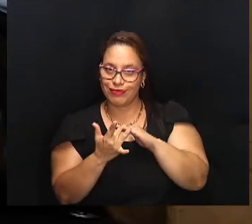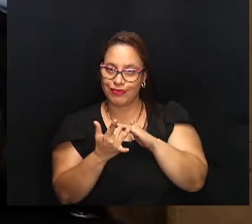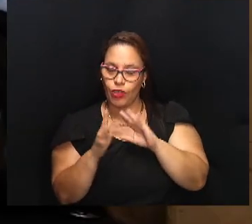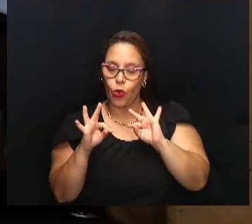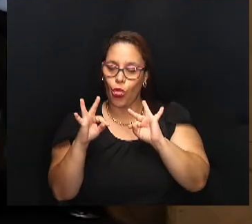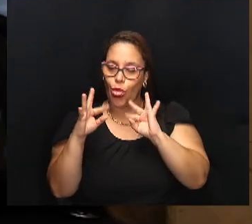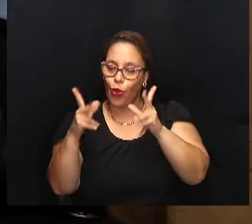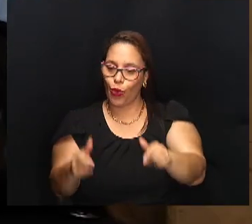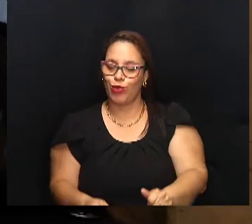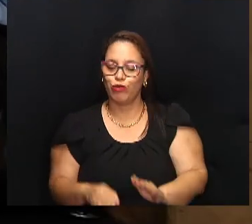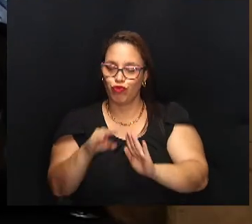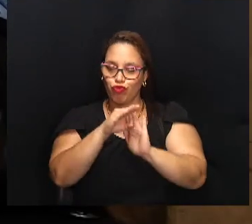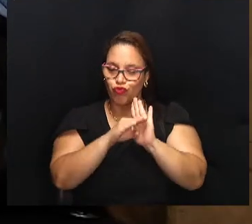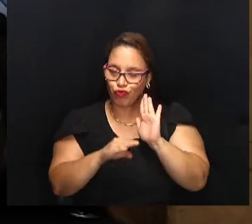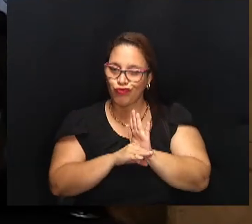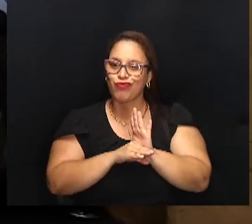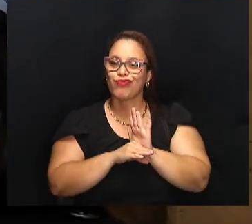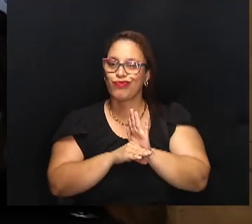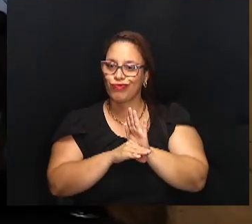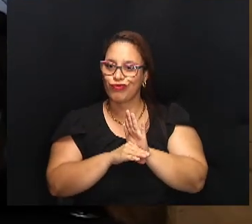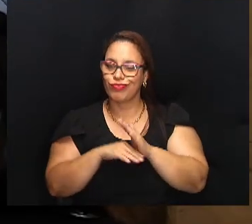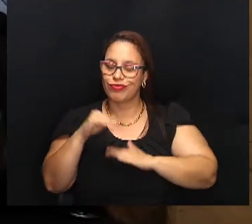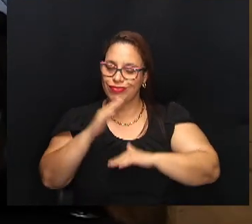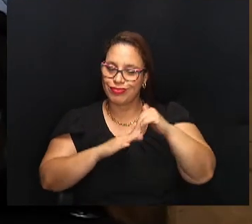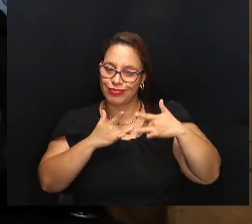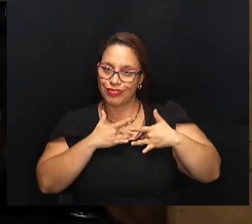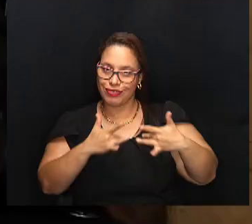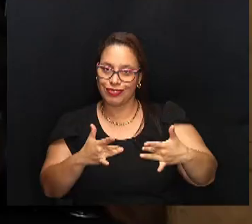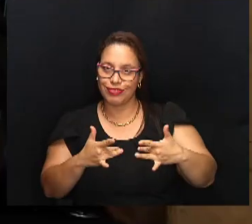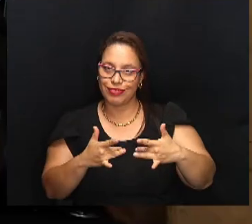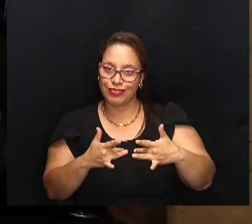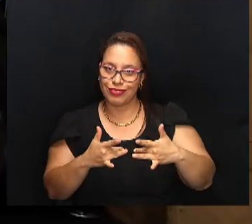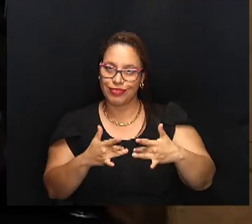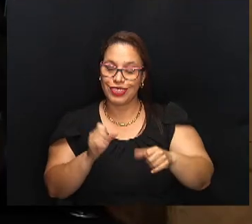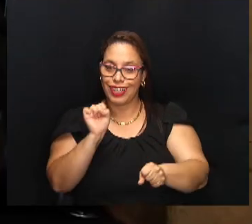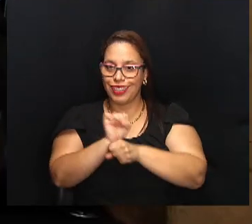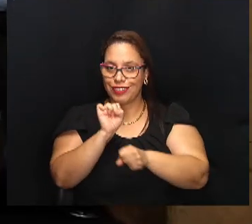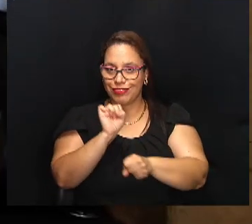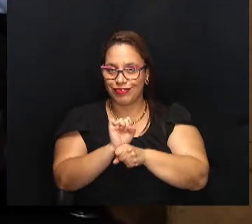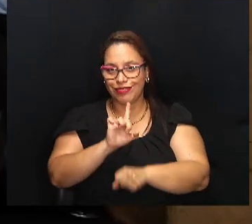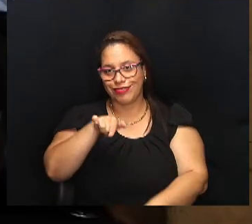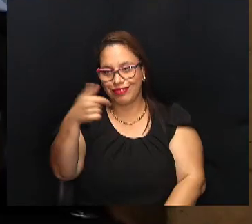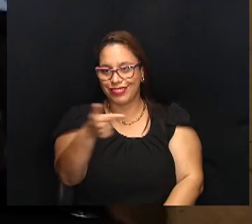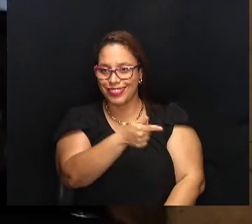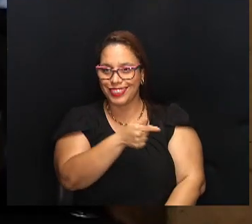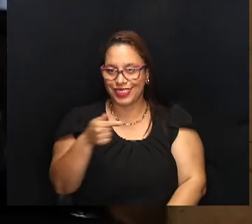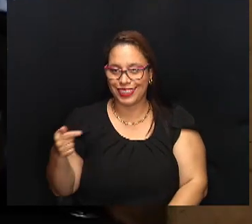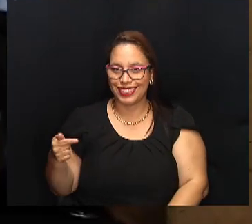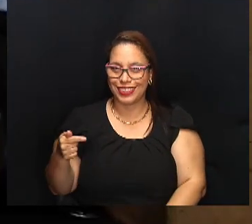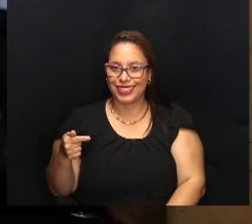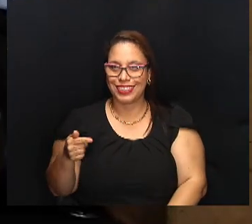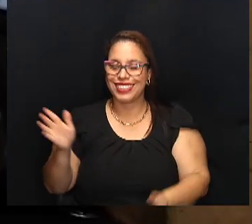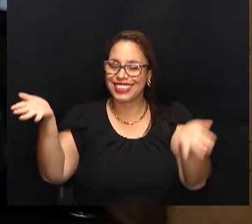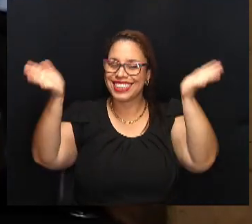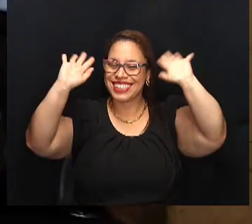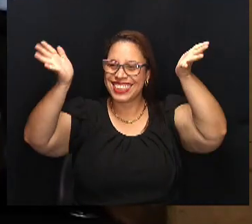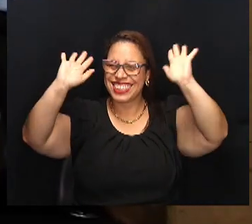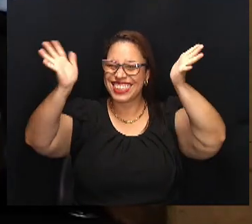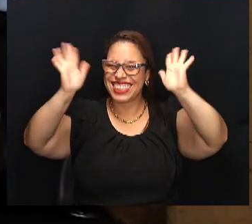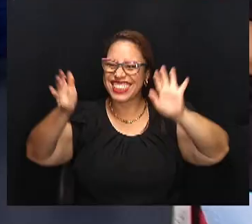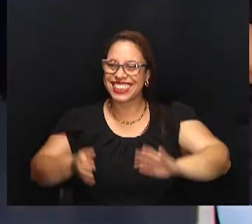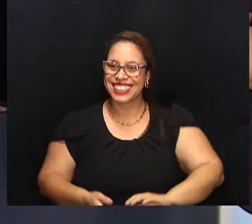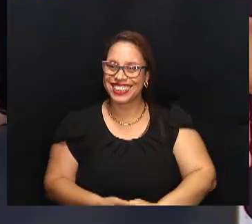tem todos os episódios também aqui do Mãos Solidárias. Então, te espero na próxima edição. Até lá!